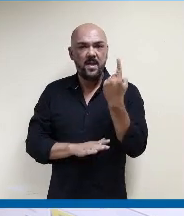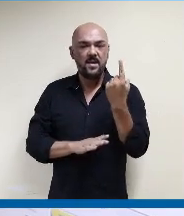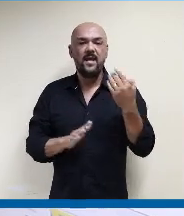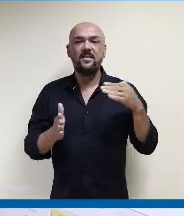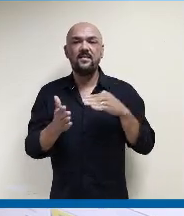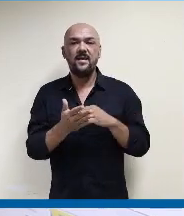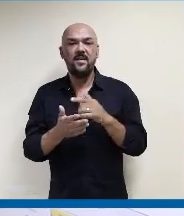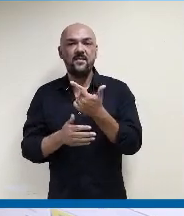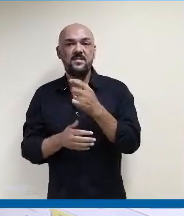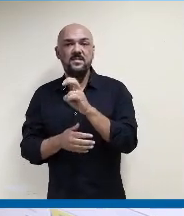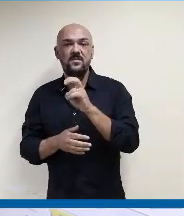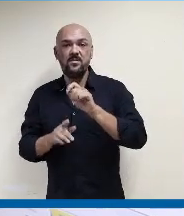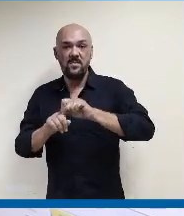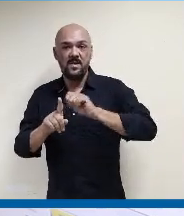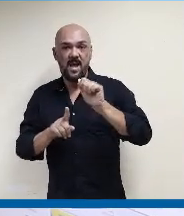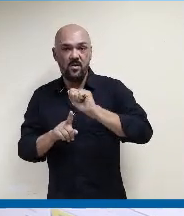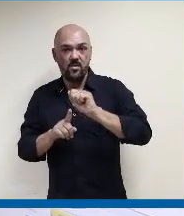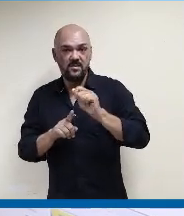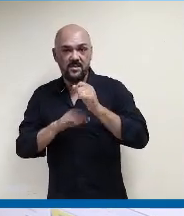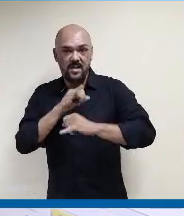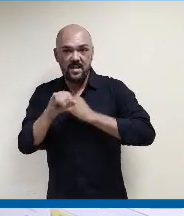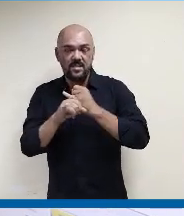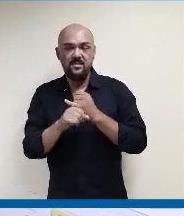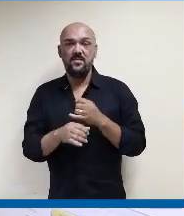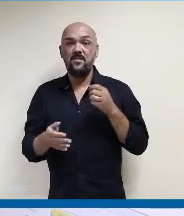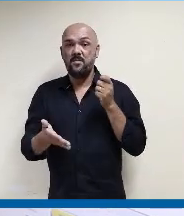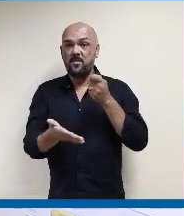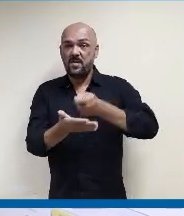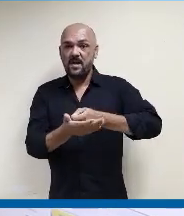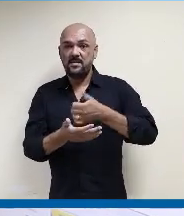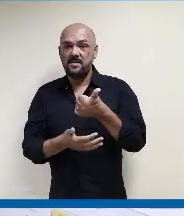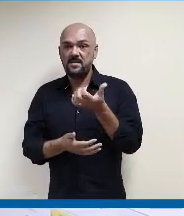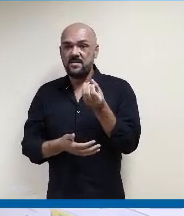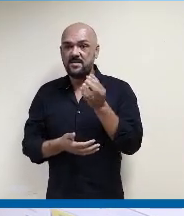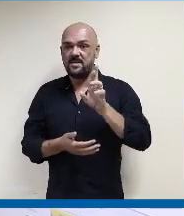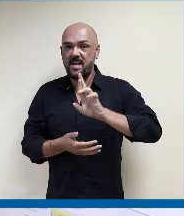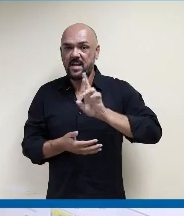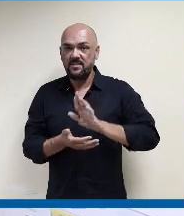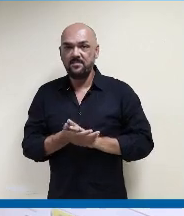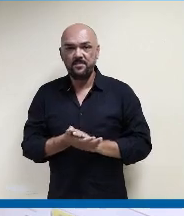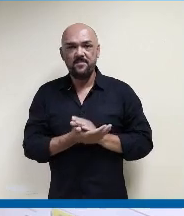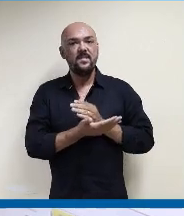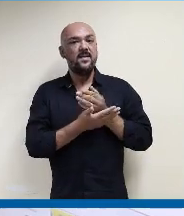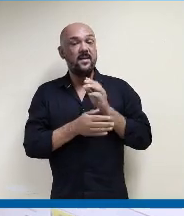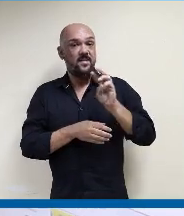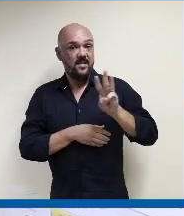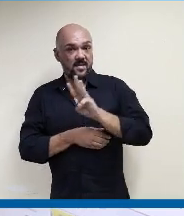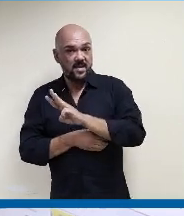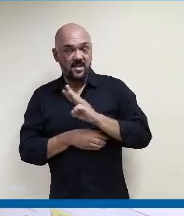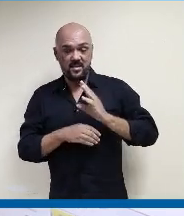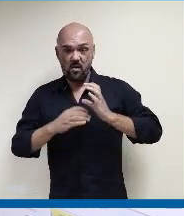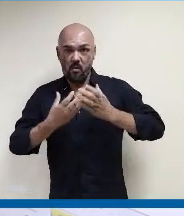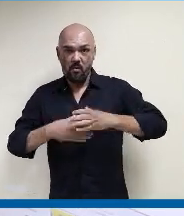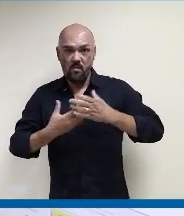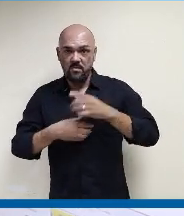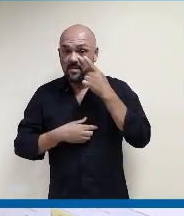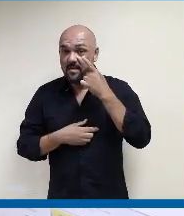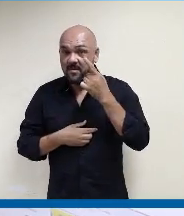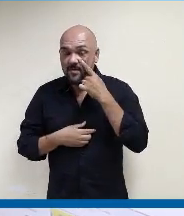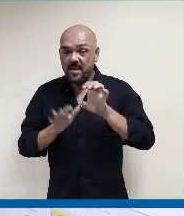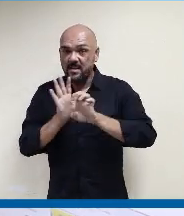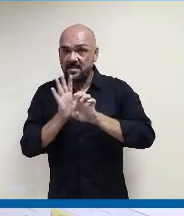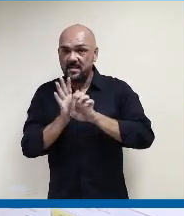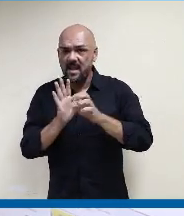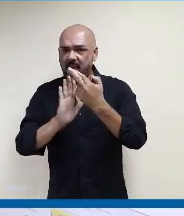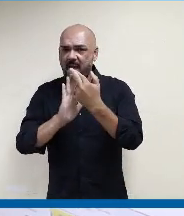1º a 25 de agosto pela internet com taxa no valor de 160 reais acesse nossa página de concursos para conferir